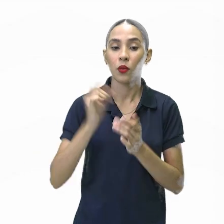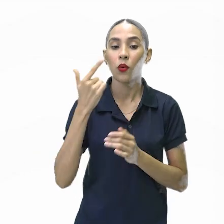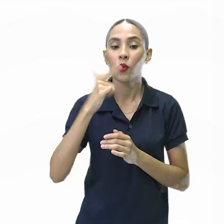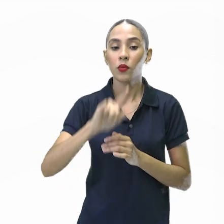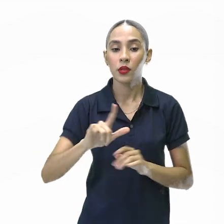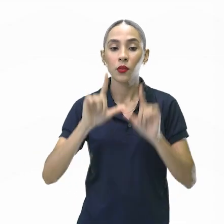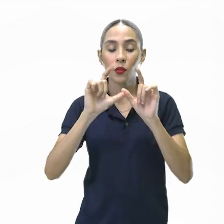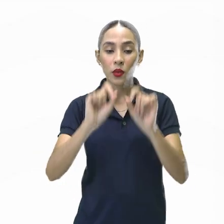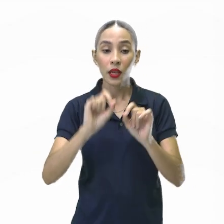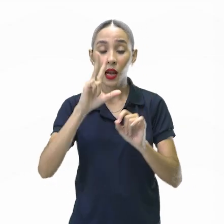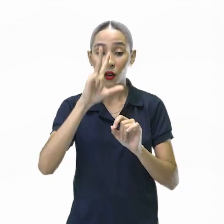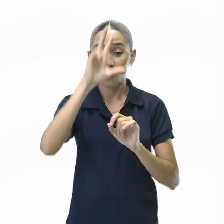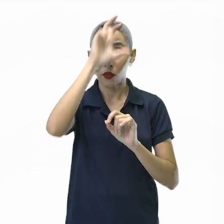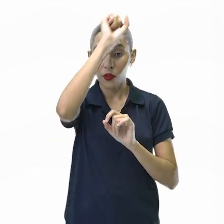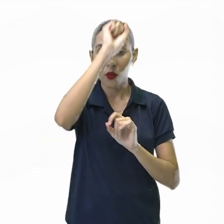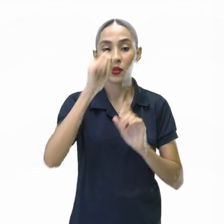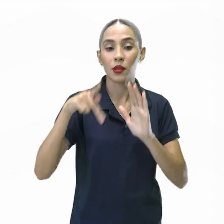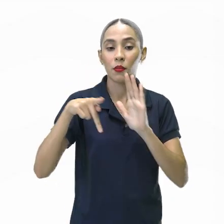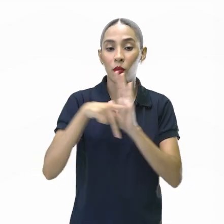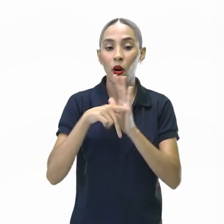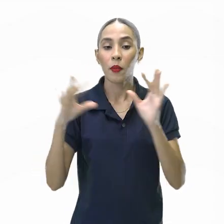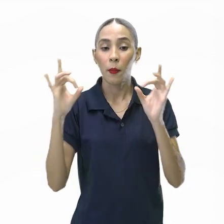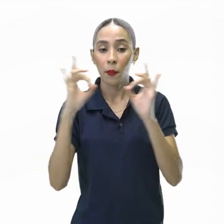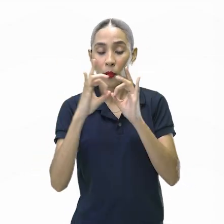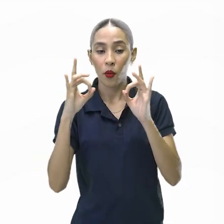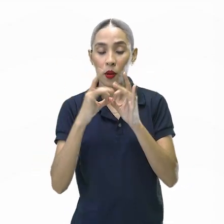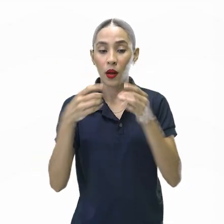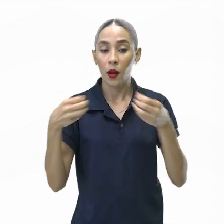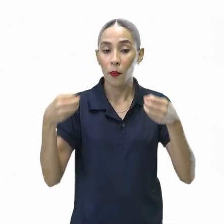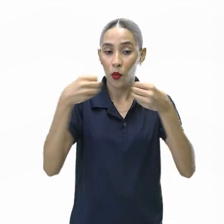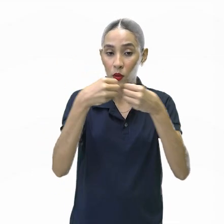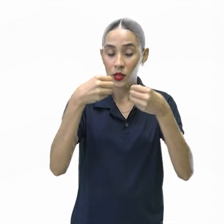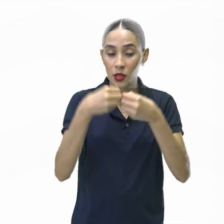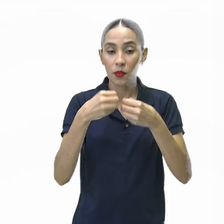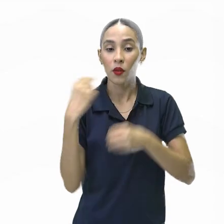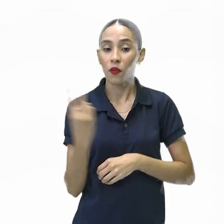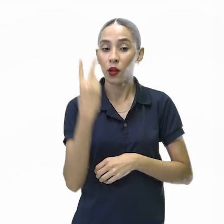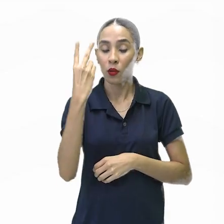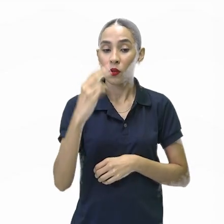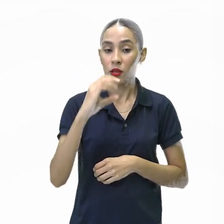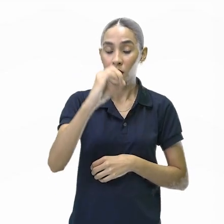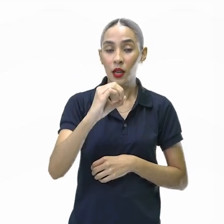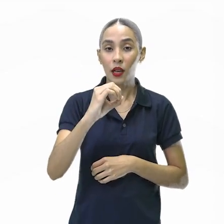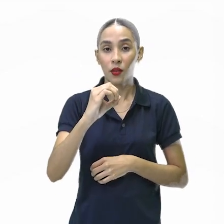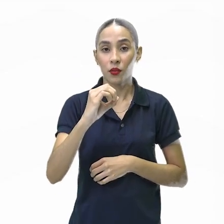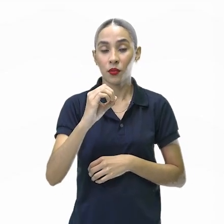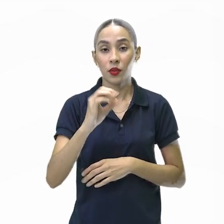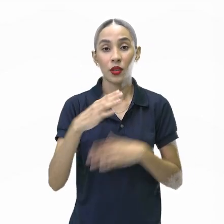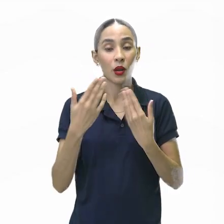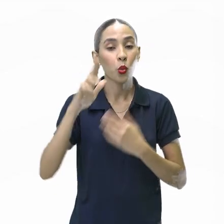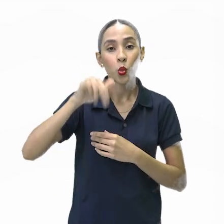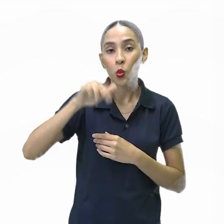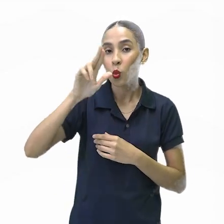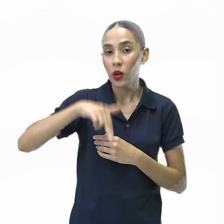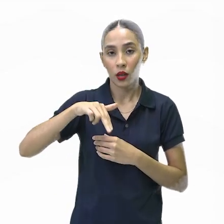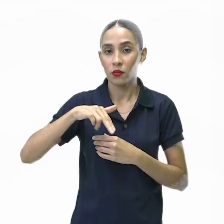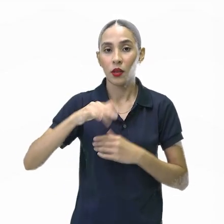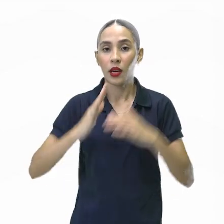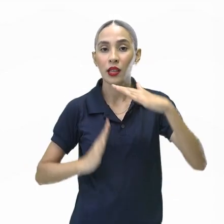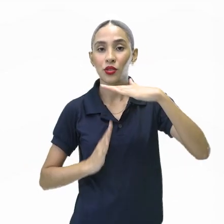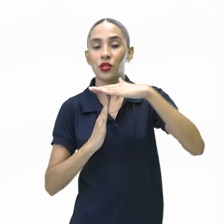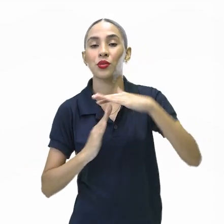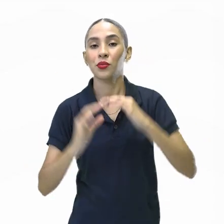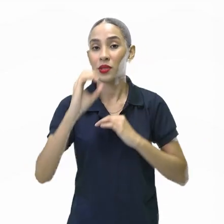sua resistência se aproxime do valor nulo, se aproxime do valor zero. É claro que nunca vai ser atingido aí o zero,